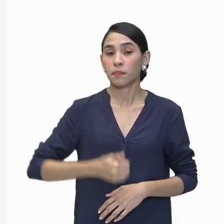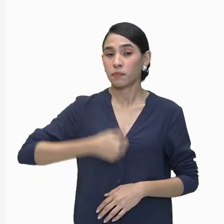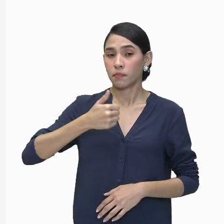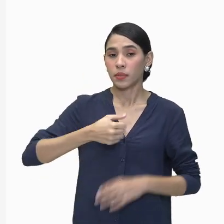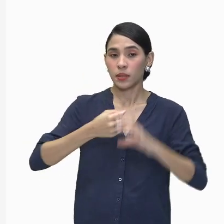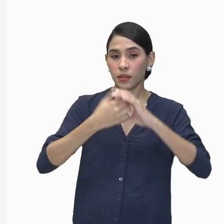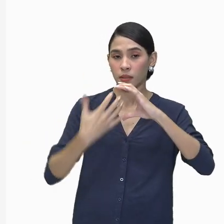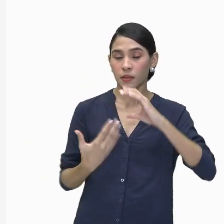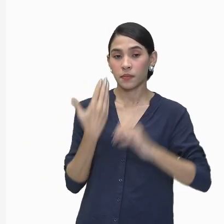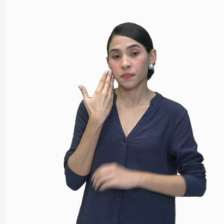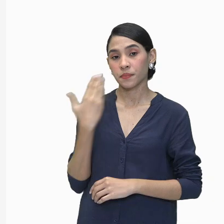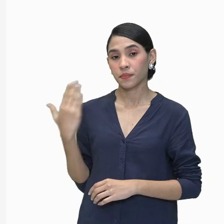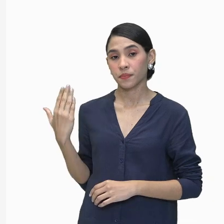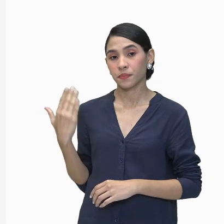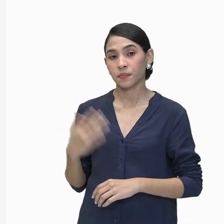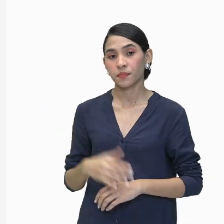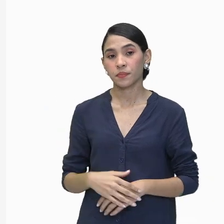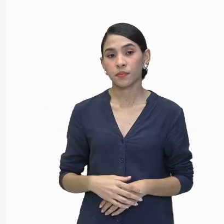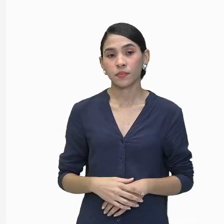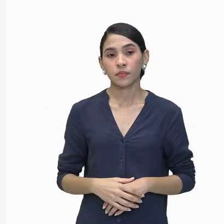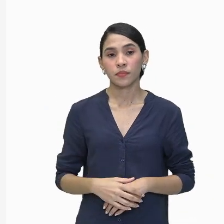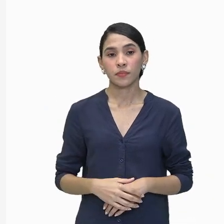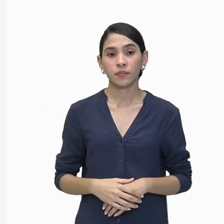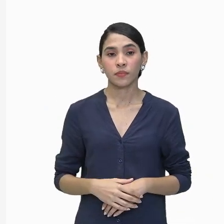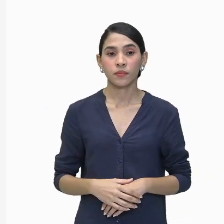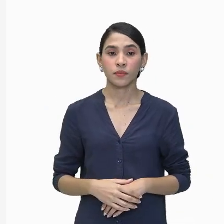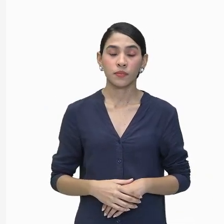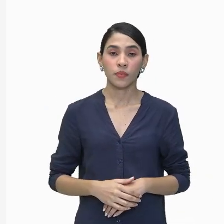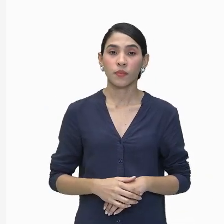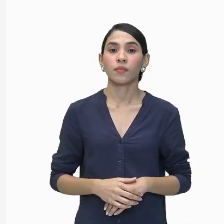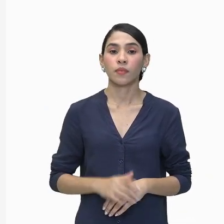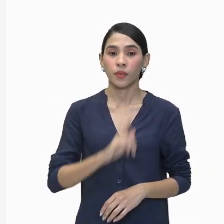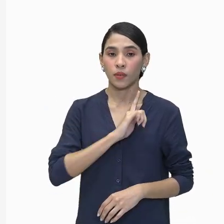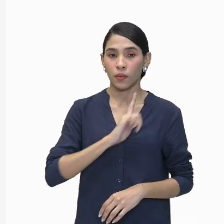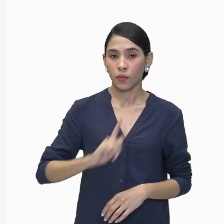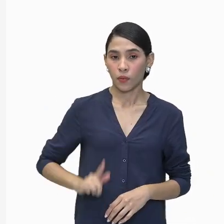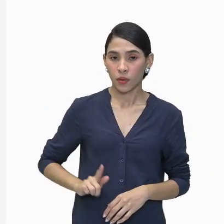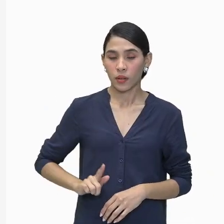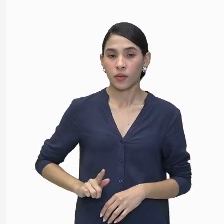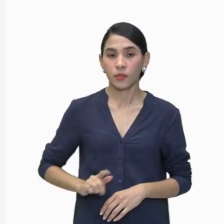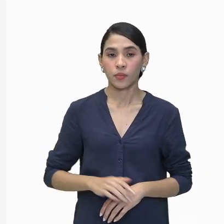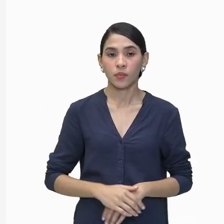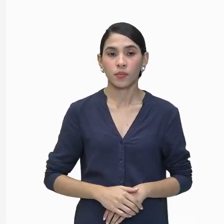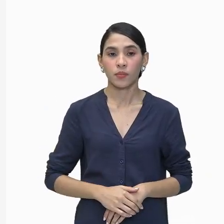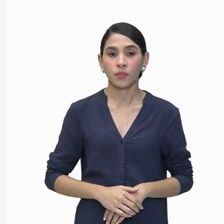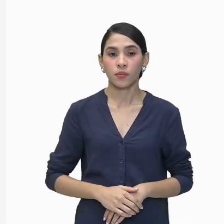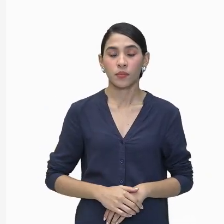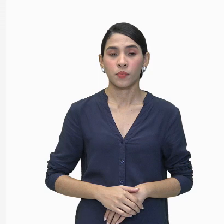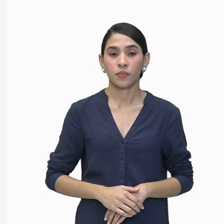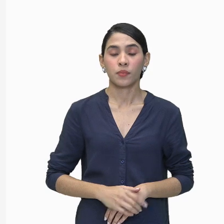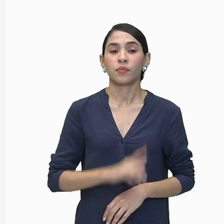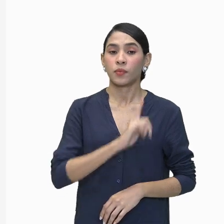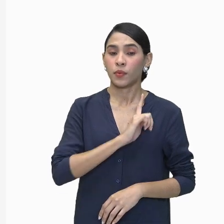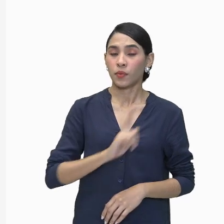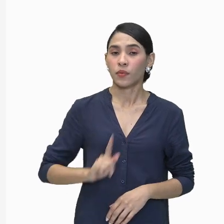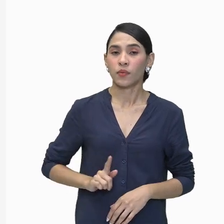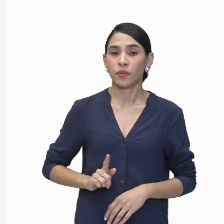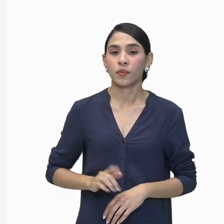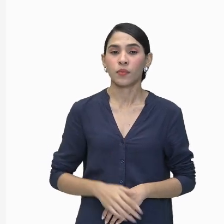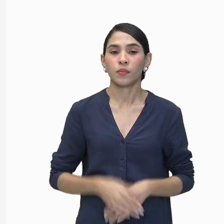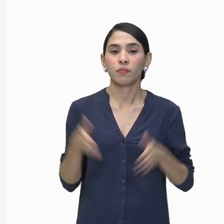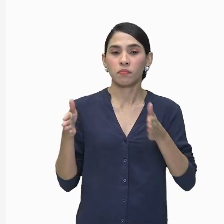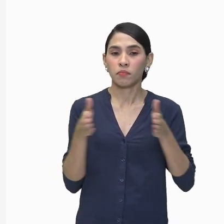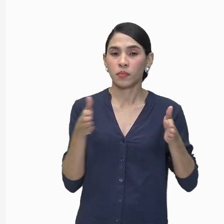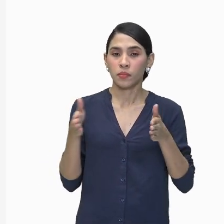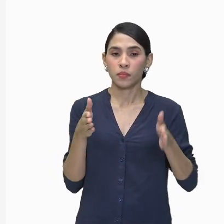primeiramente, nós vamos ter o governo do Marechal Deodoro da Fonseca começando com um